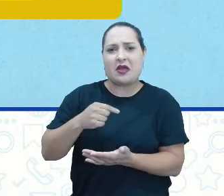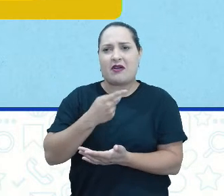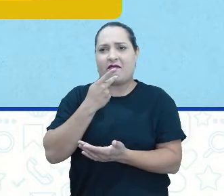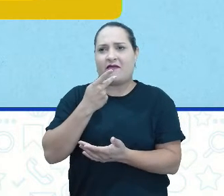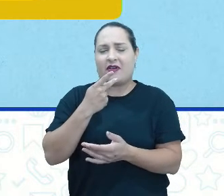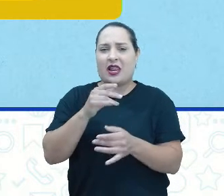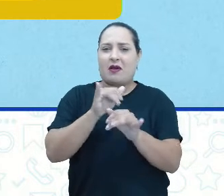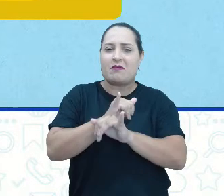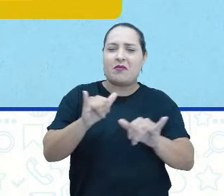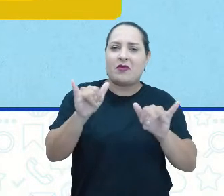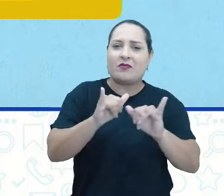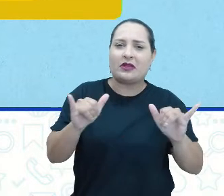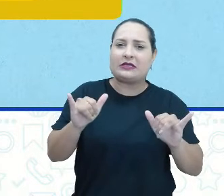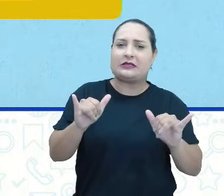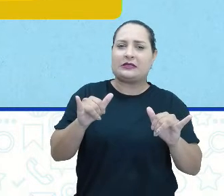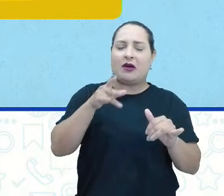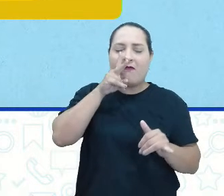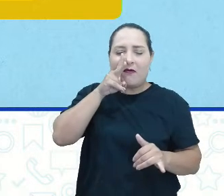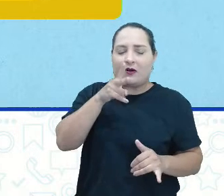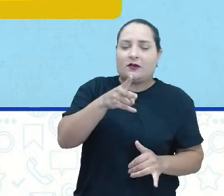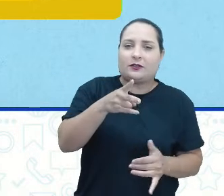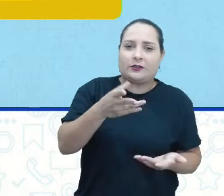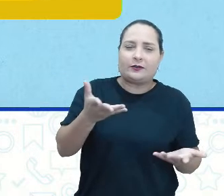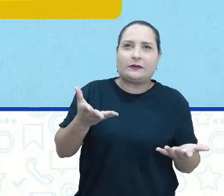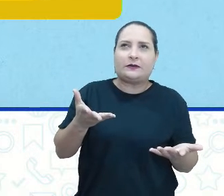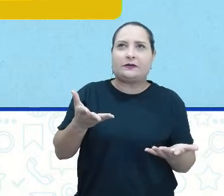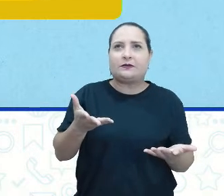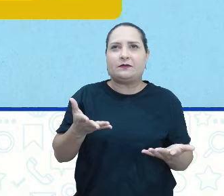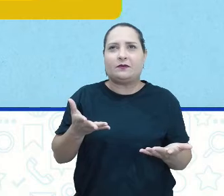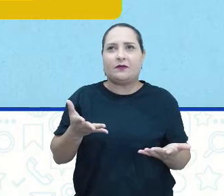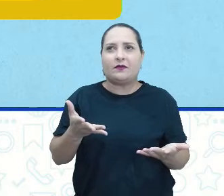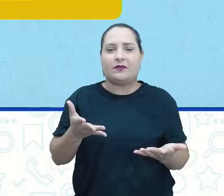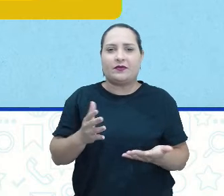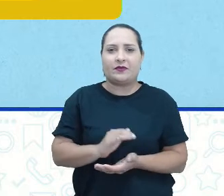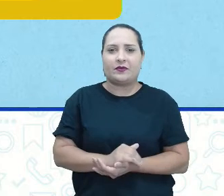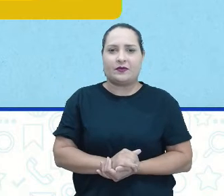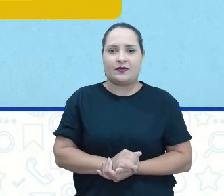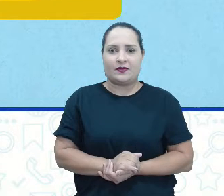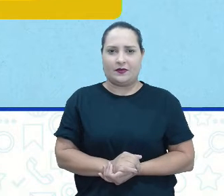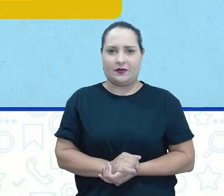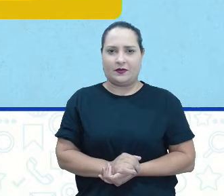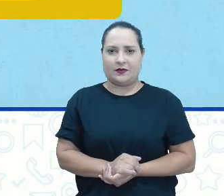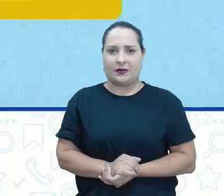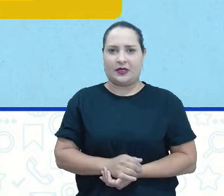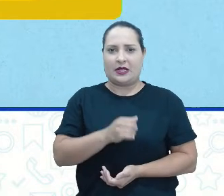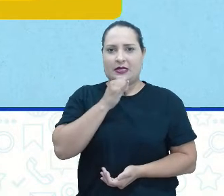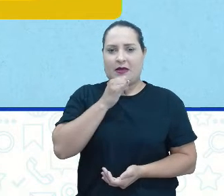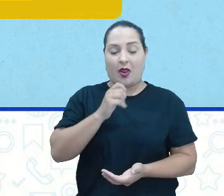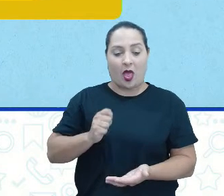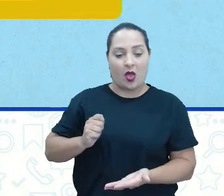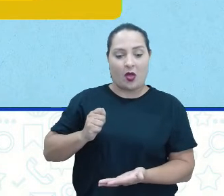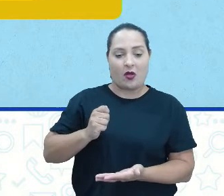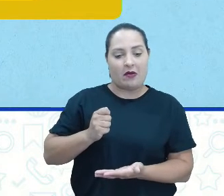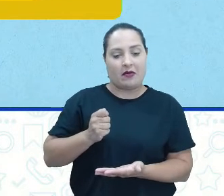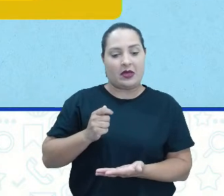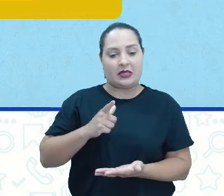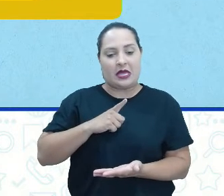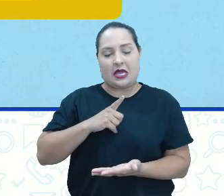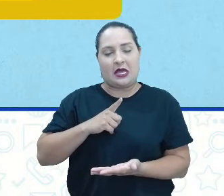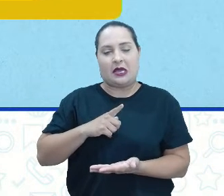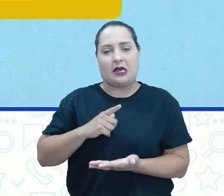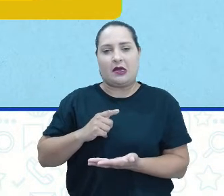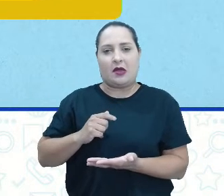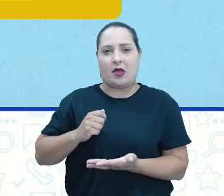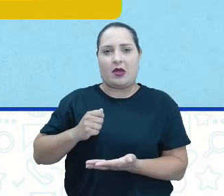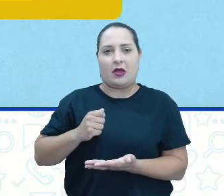tão agressiva que a gente passa do compre, para que você... A gente passa